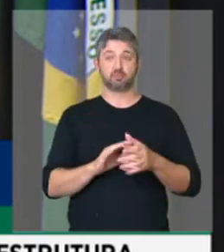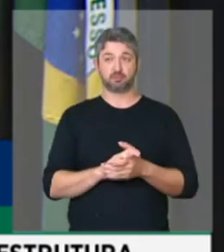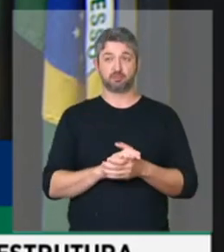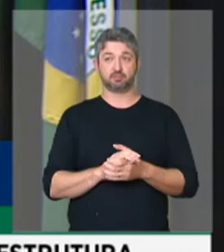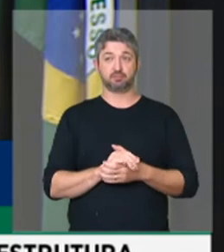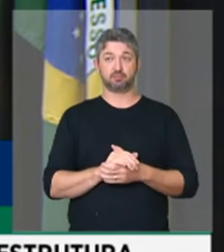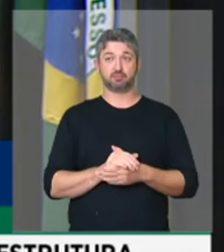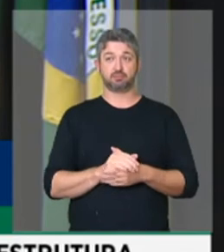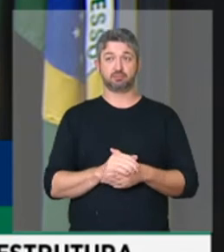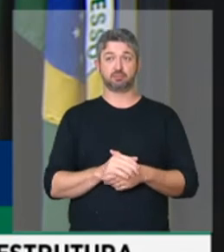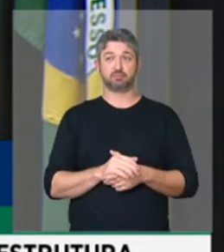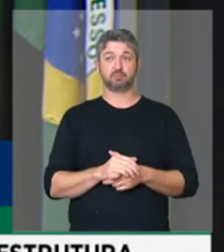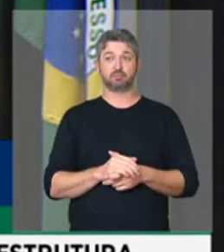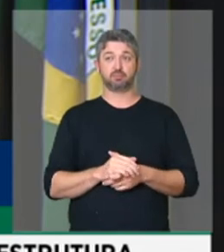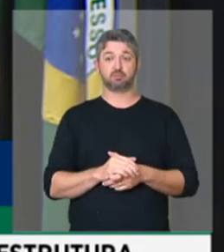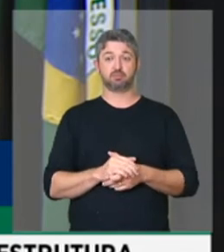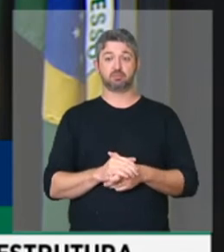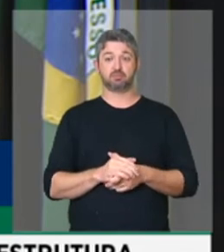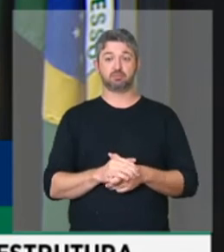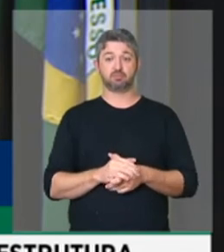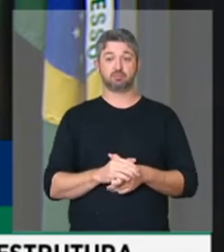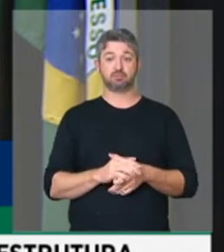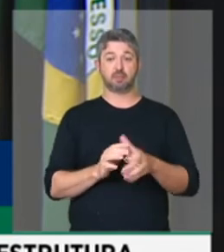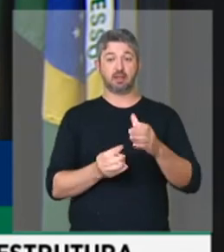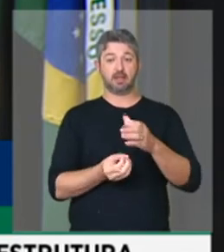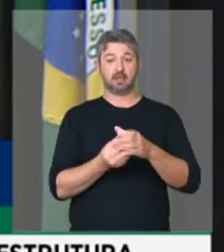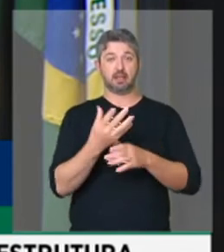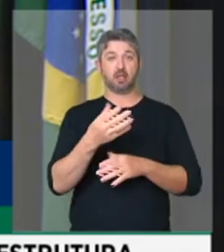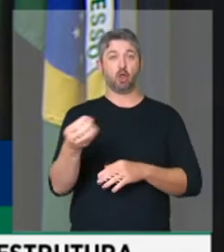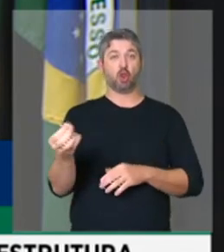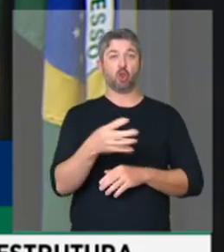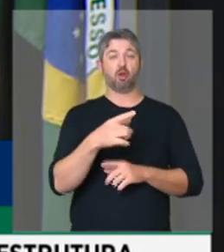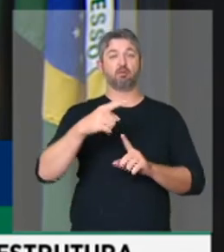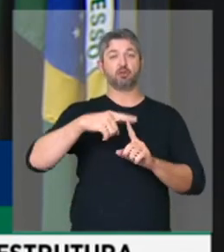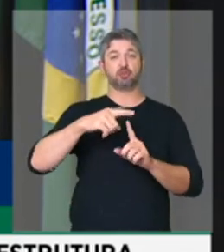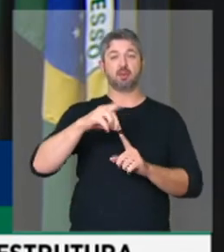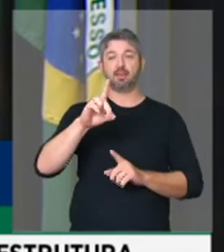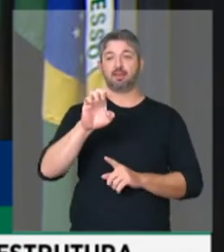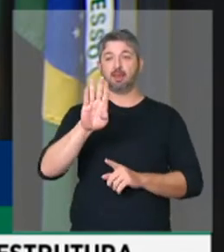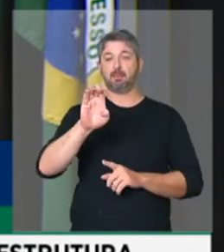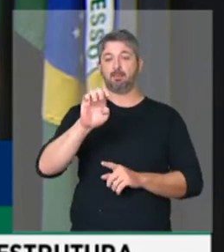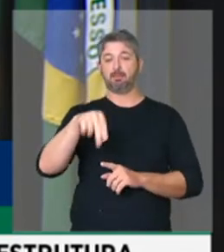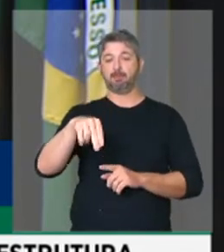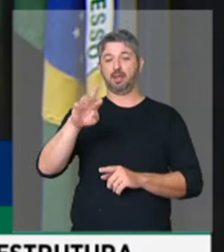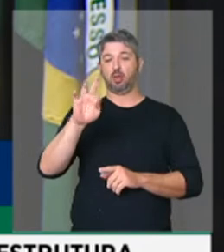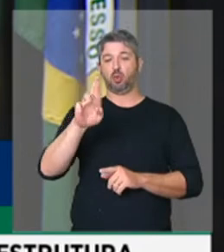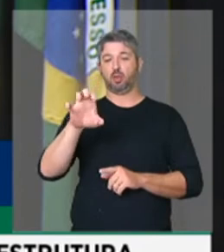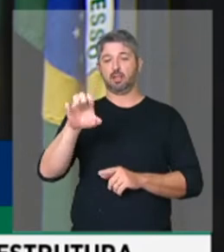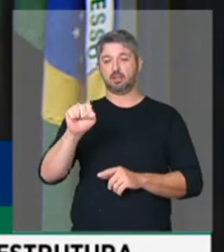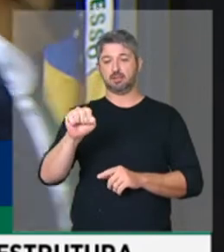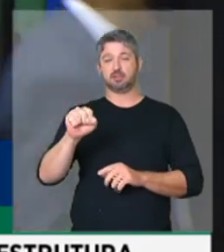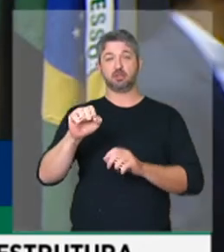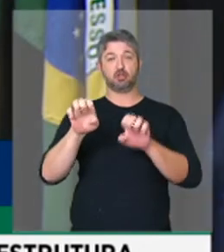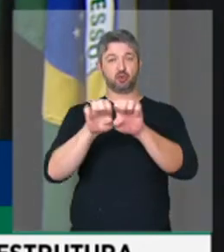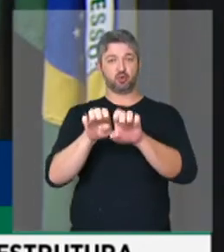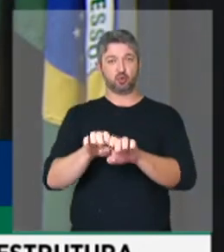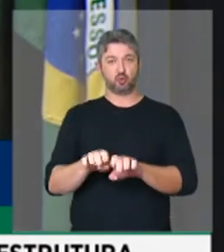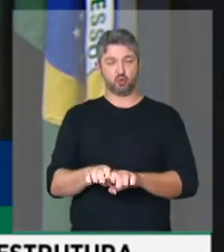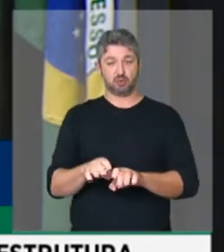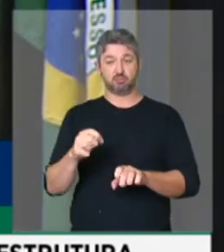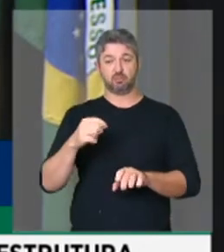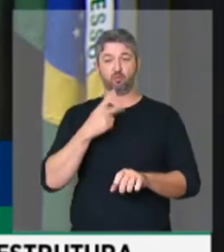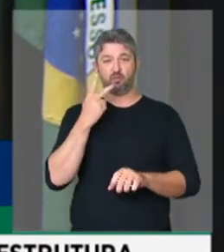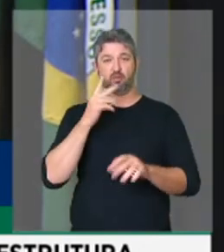me refiro. Trata-se da criação de uma nova classe de debêntures de infraestrutura. Farei aqui um